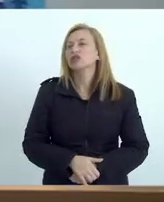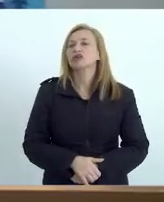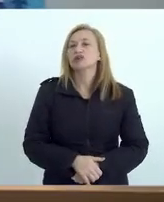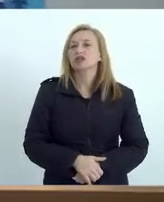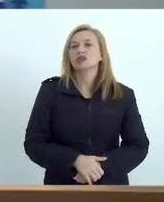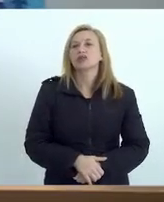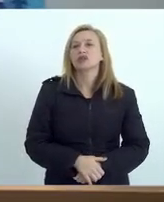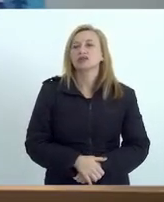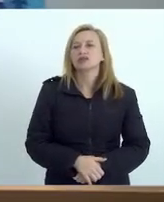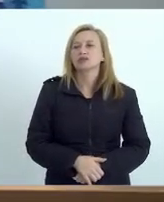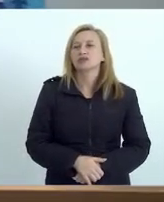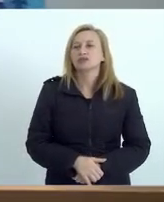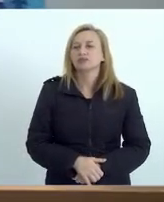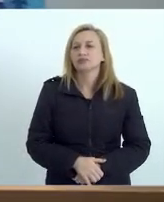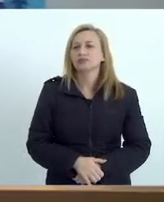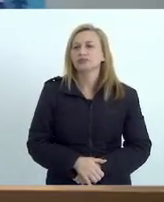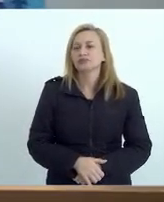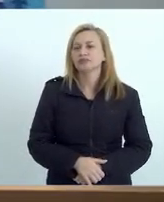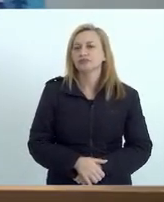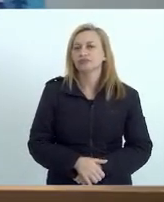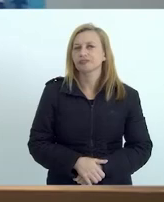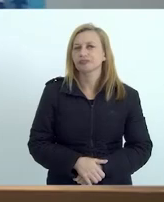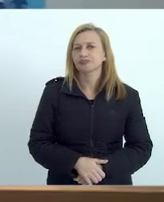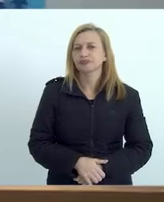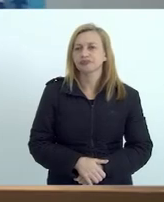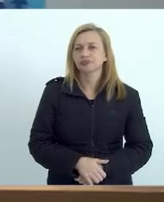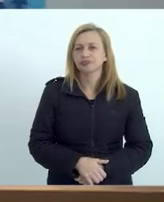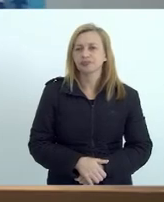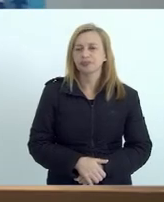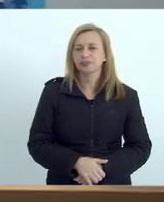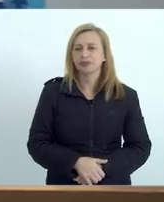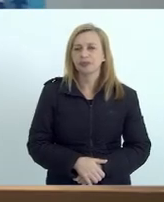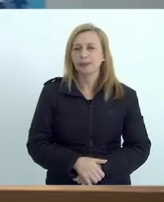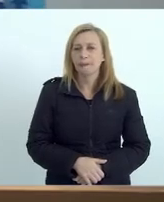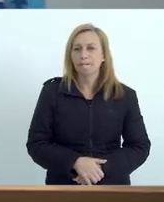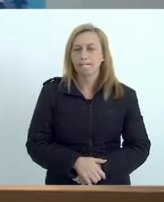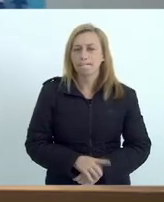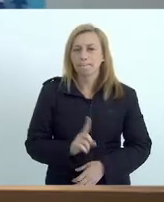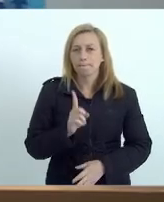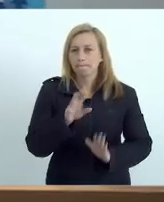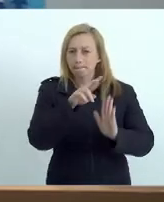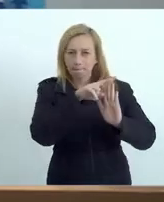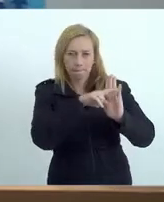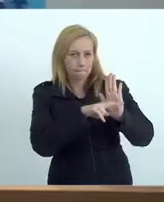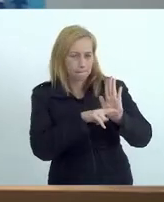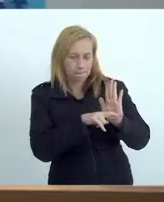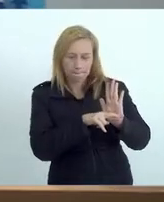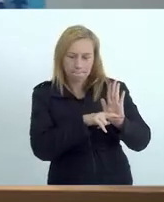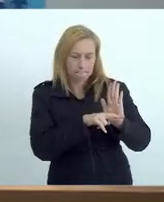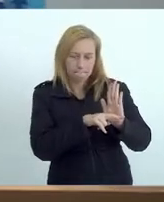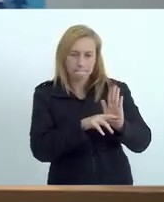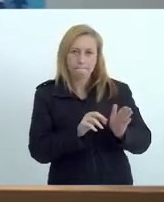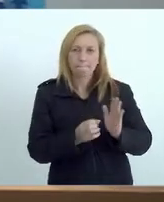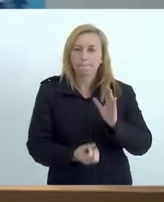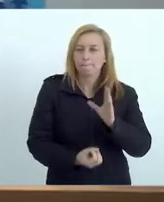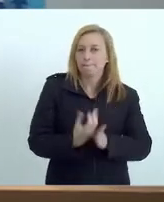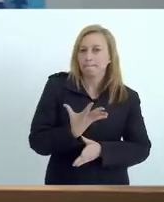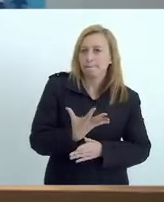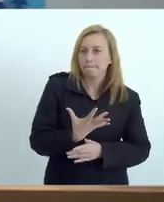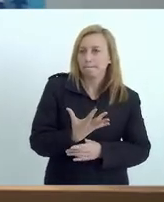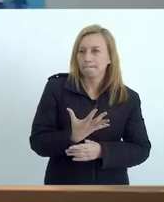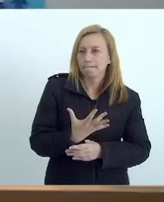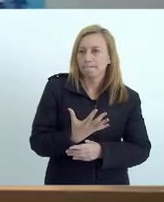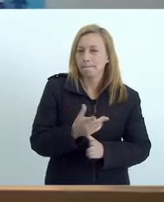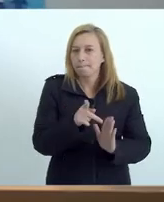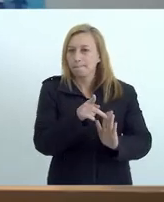é assim isso não é uma uma uma Norma uma lei uma Norma criada